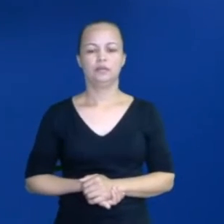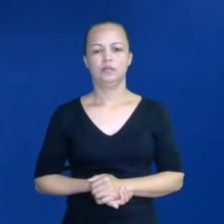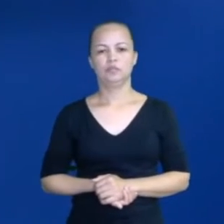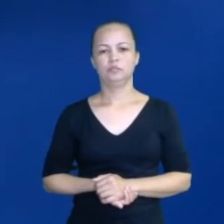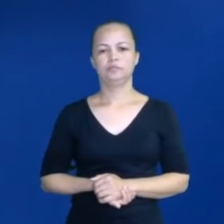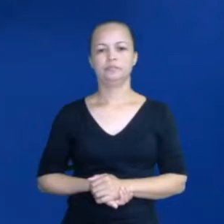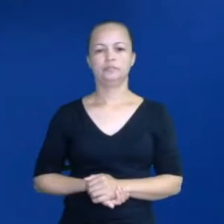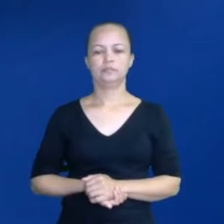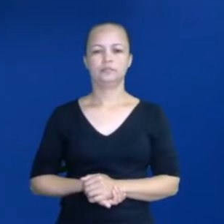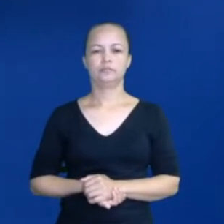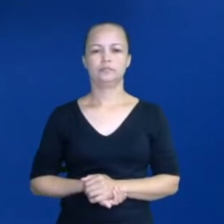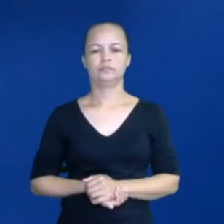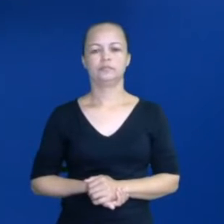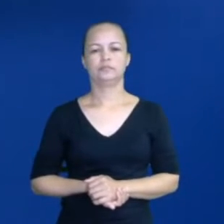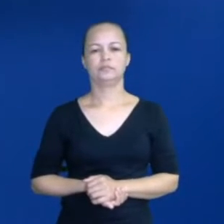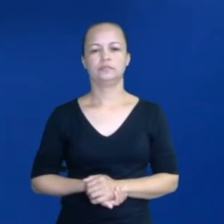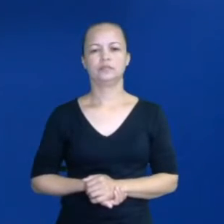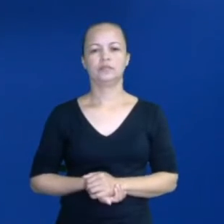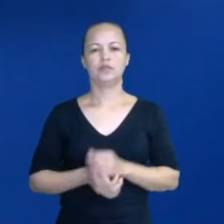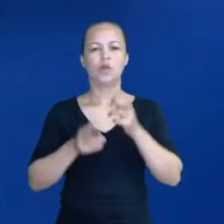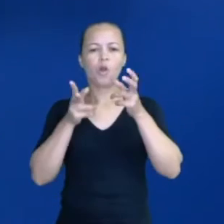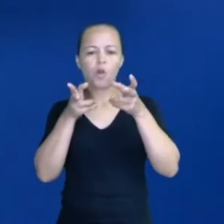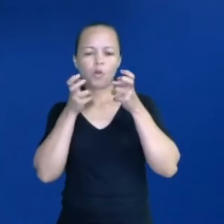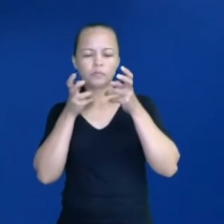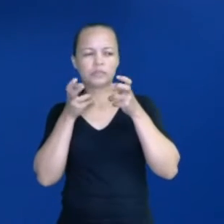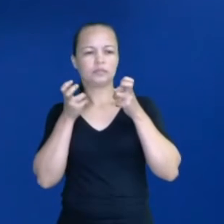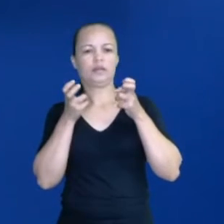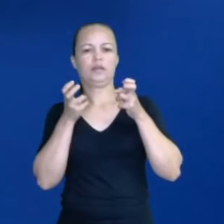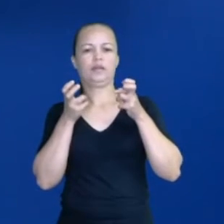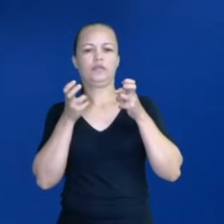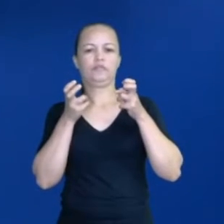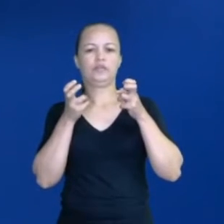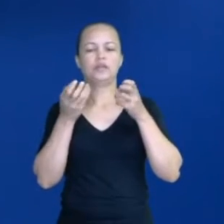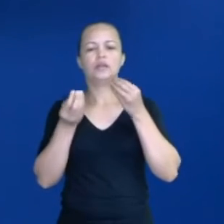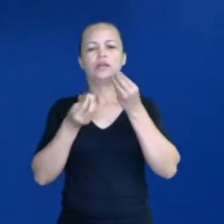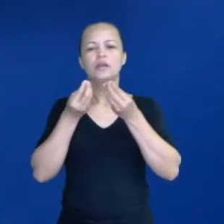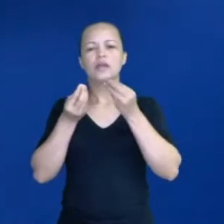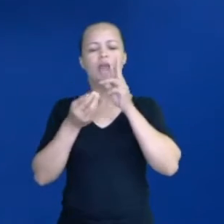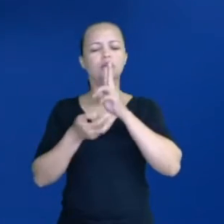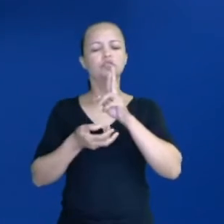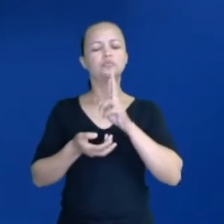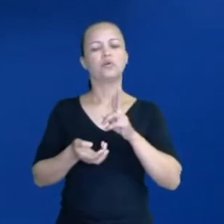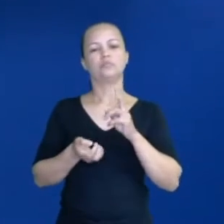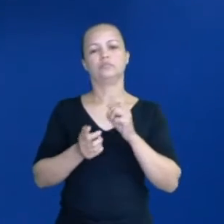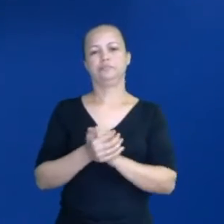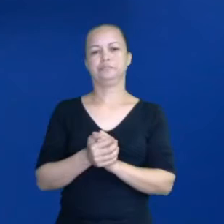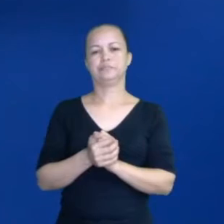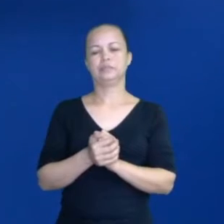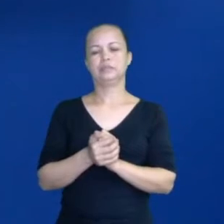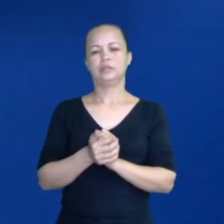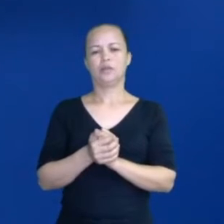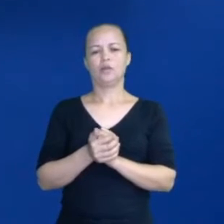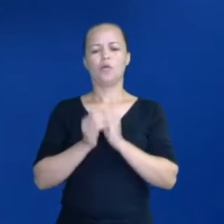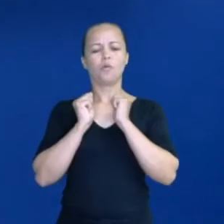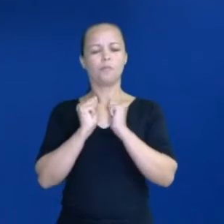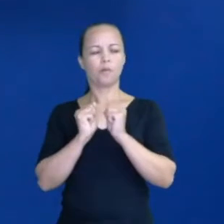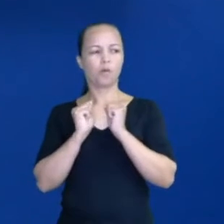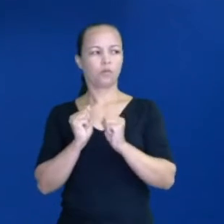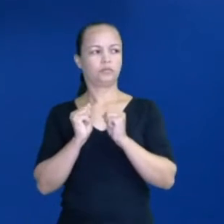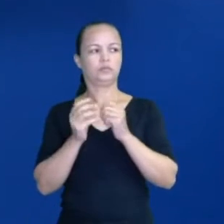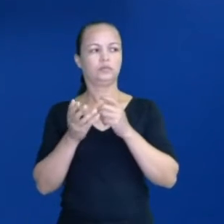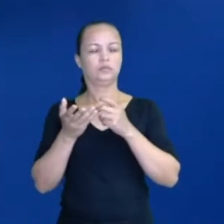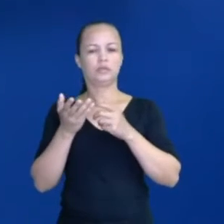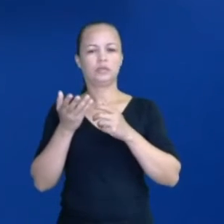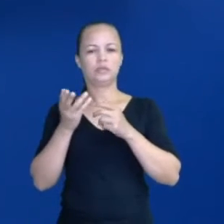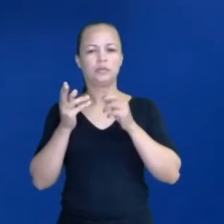Prosseguindo. Observe a cena e responda. Como podemos indicar a posição das pessoas